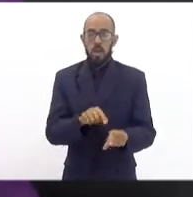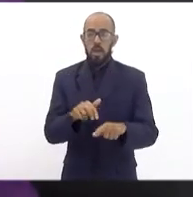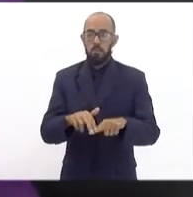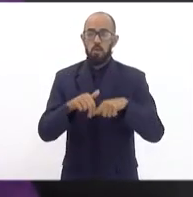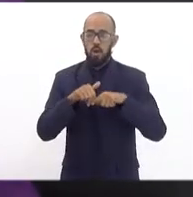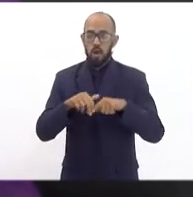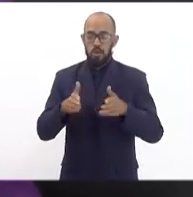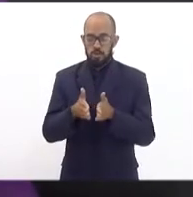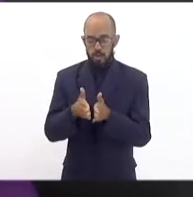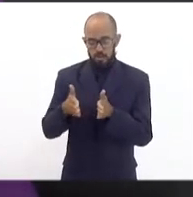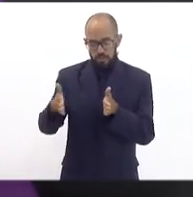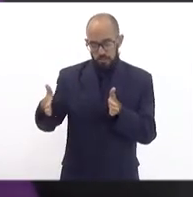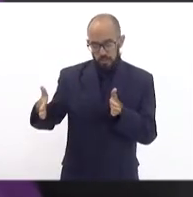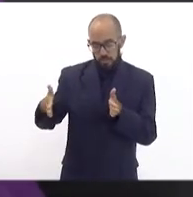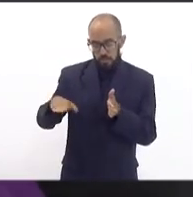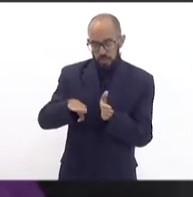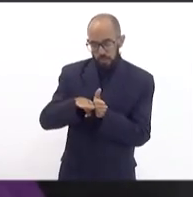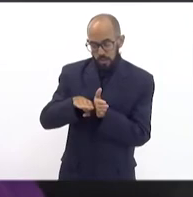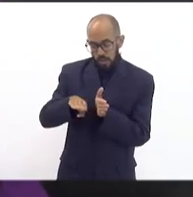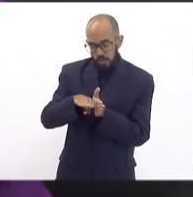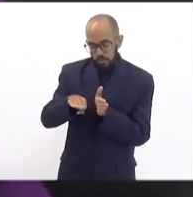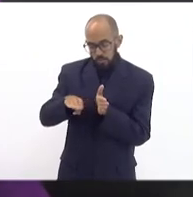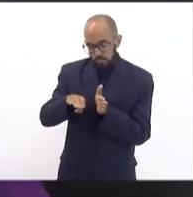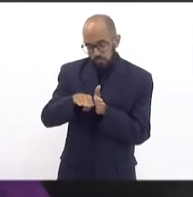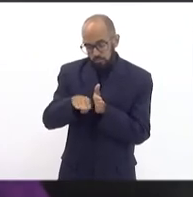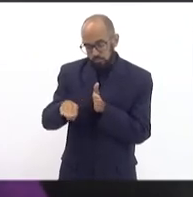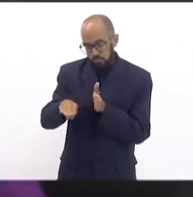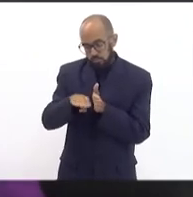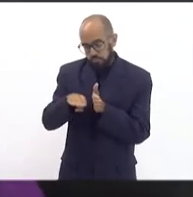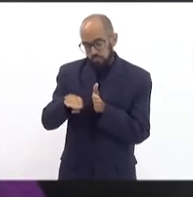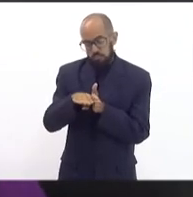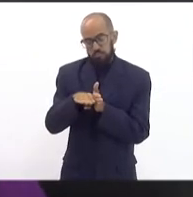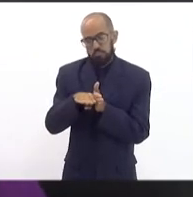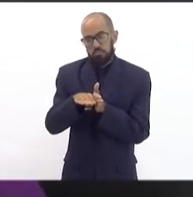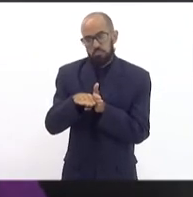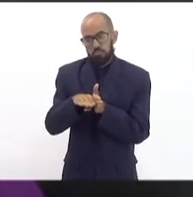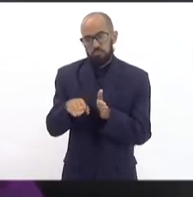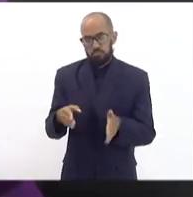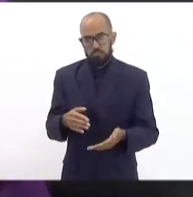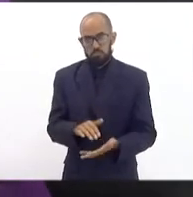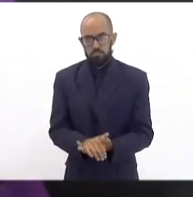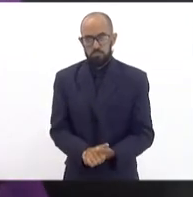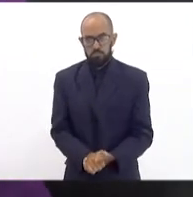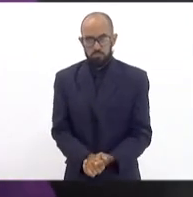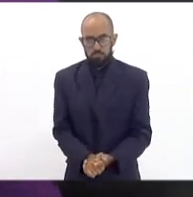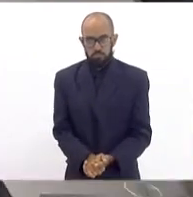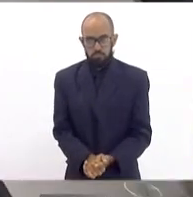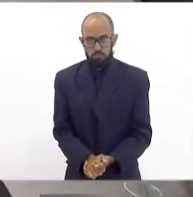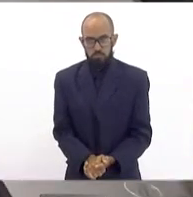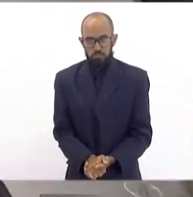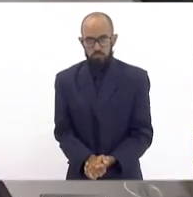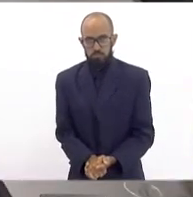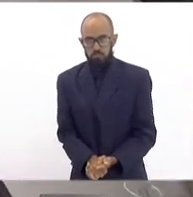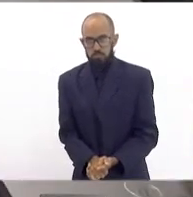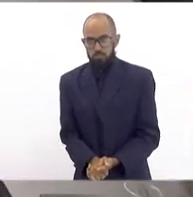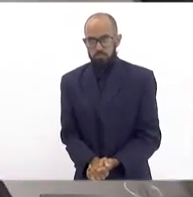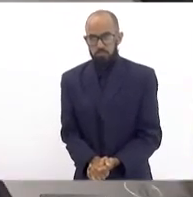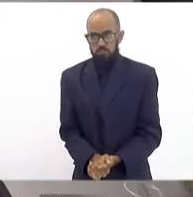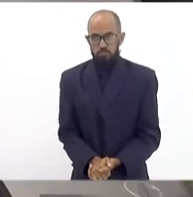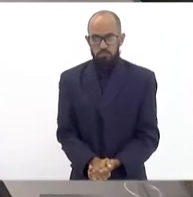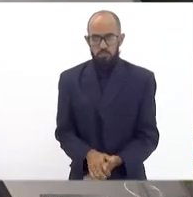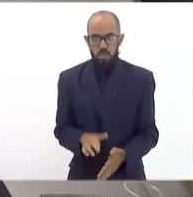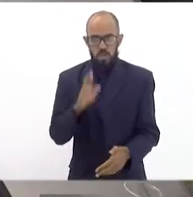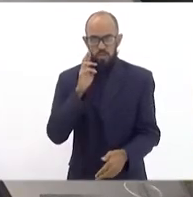entre a estação e a composição do trem. Então, vamos ouvir o doutor Felipe aí. Tem duas leis aprovadas ali. Senhora